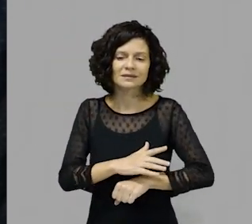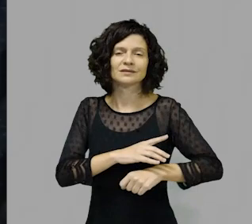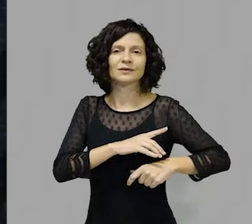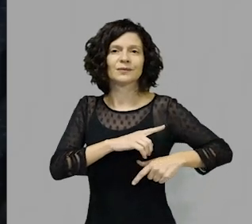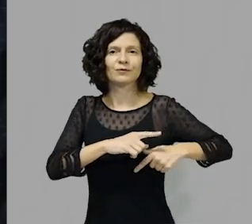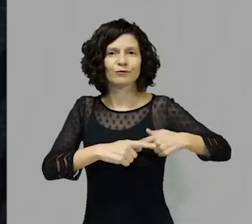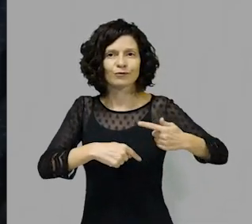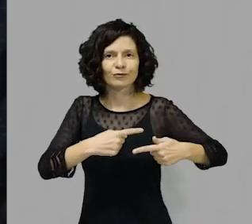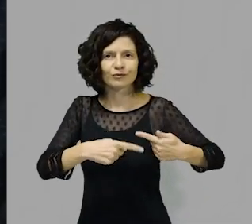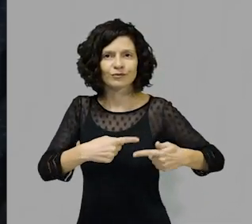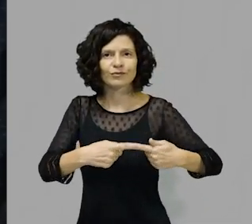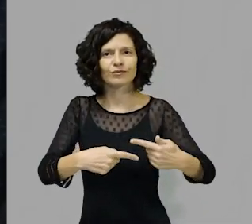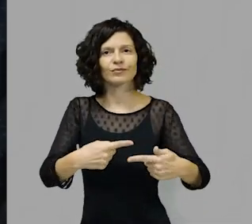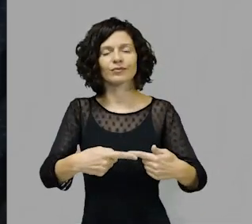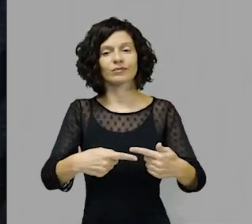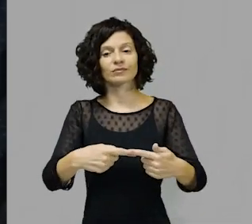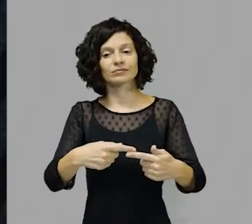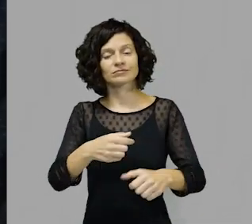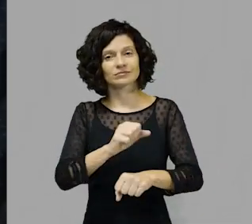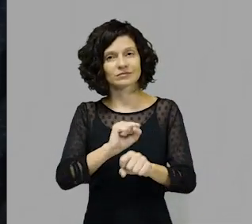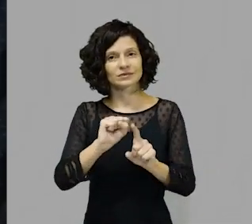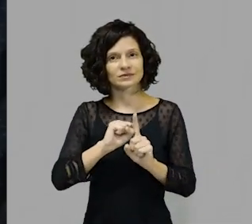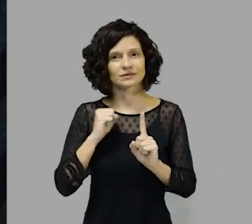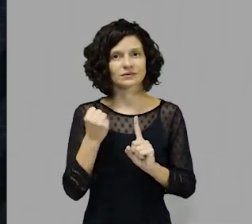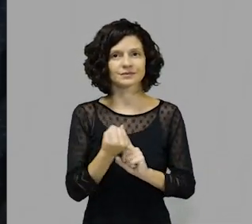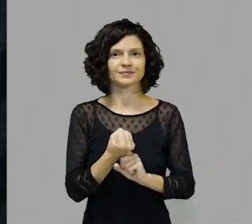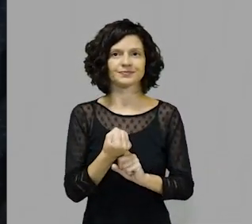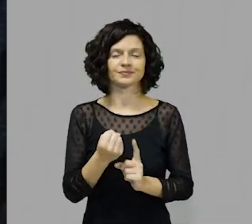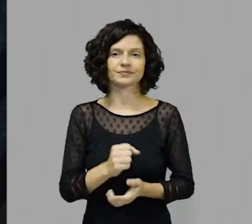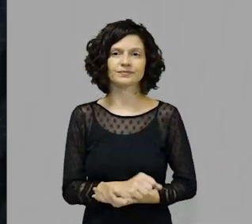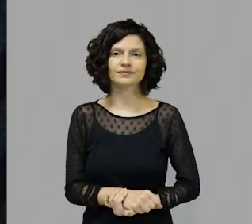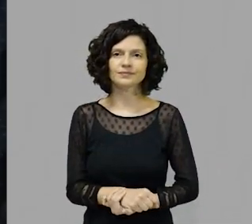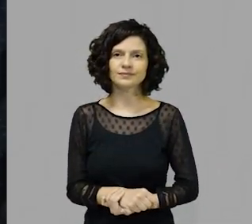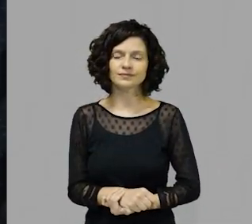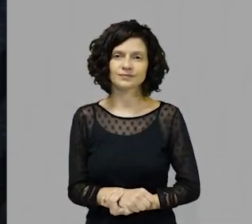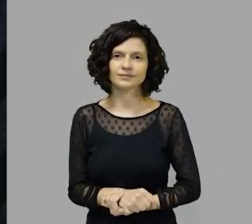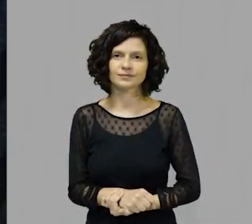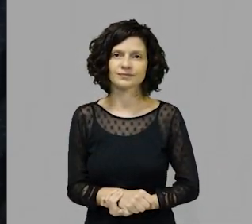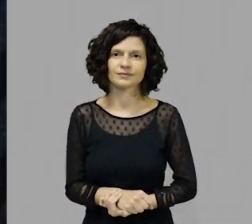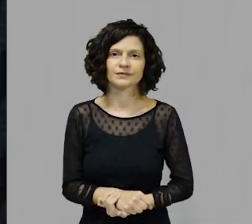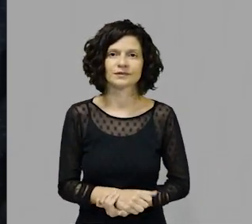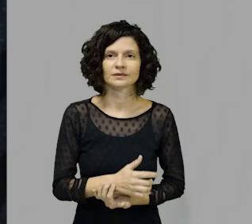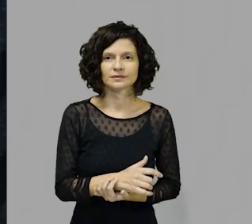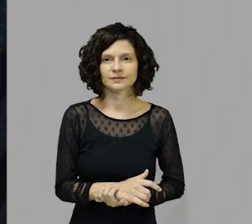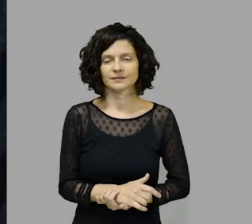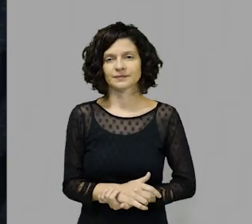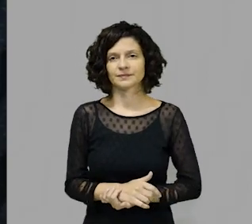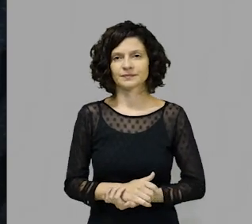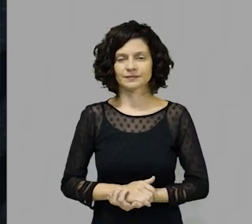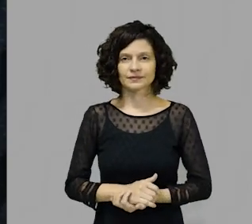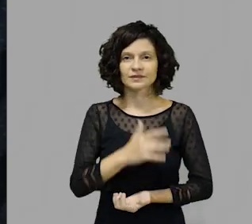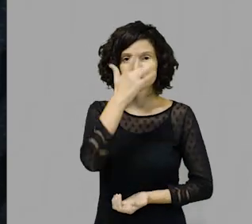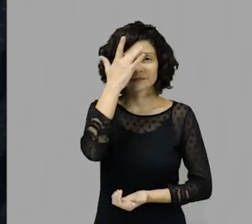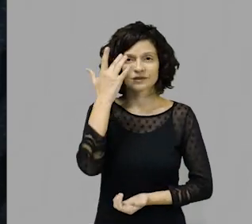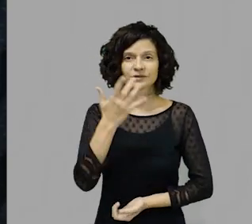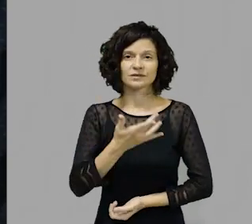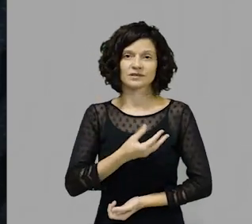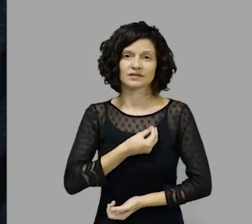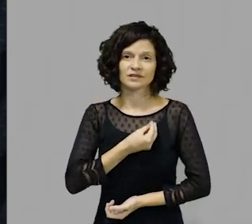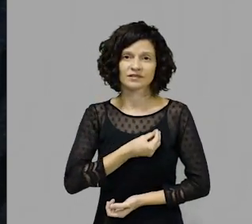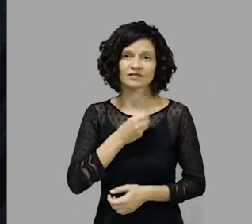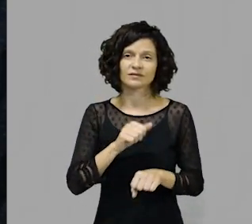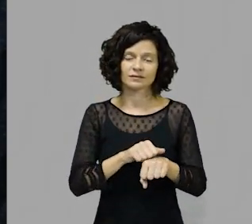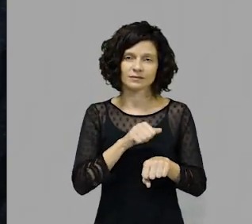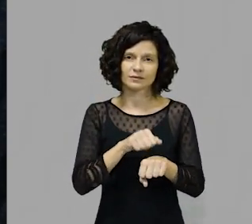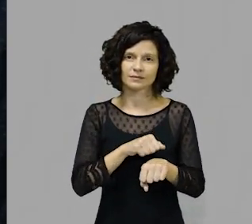perpetuação das práticas sociais característicos de quem é pobre ou de quem vive sob essa condição social.